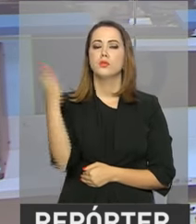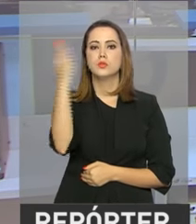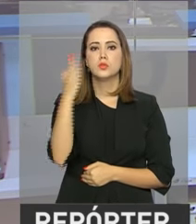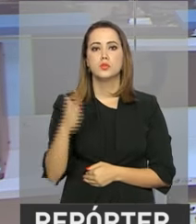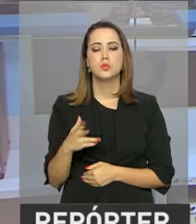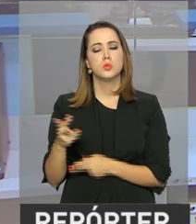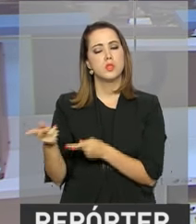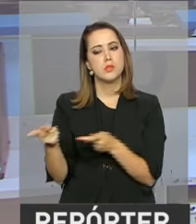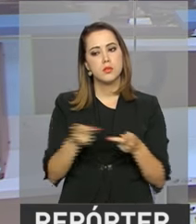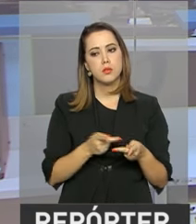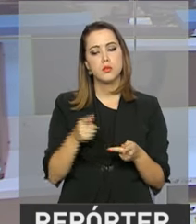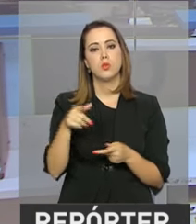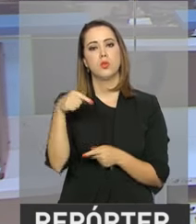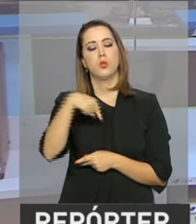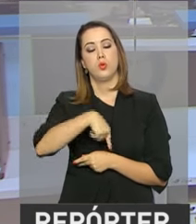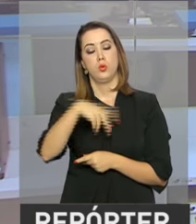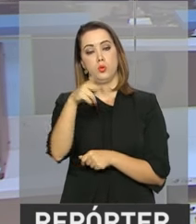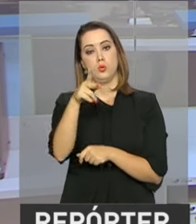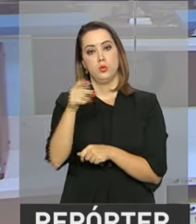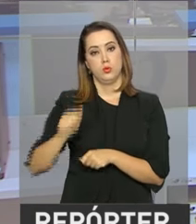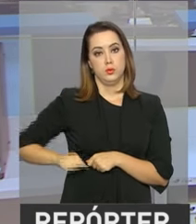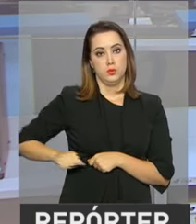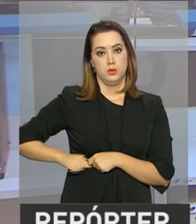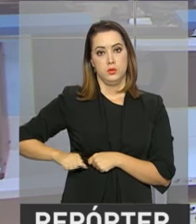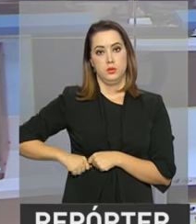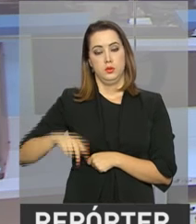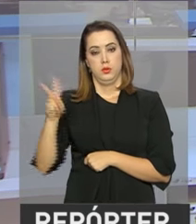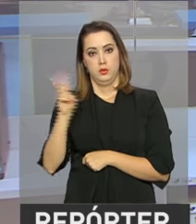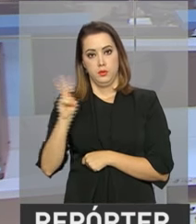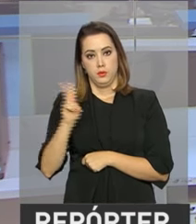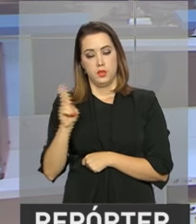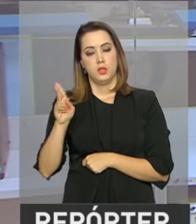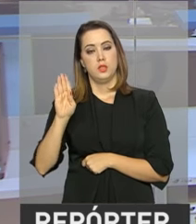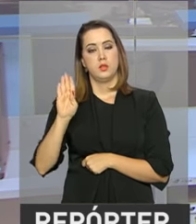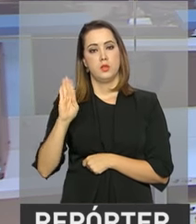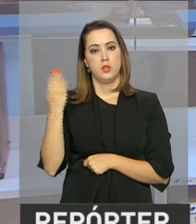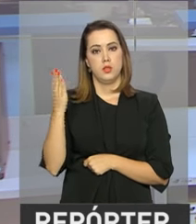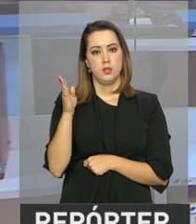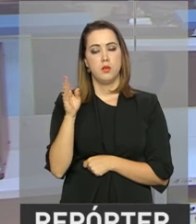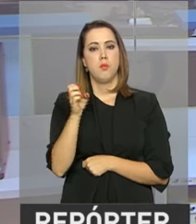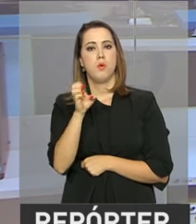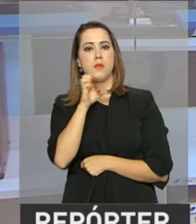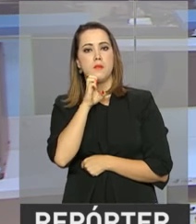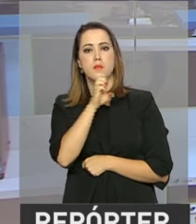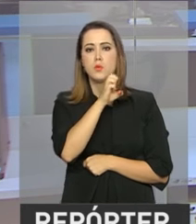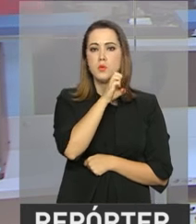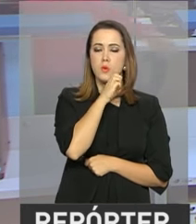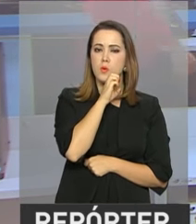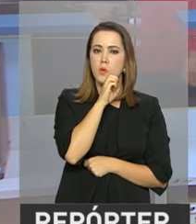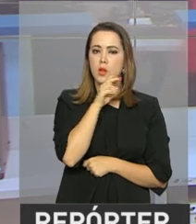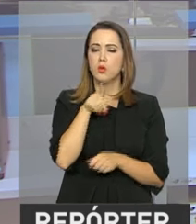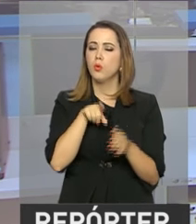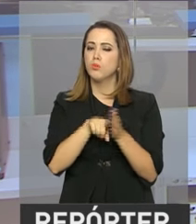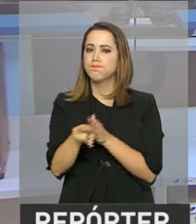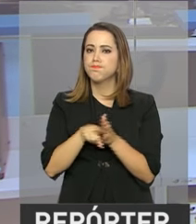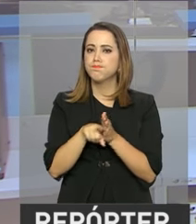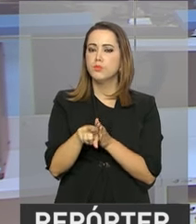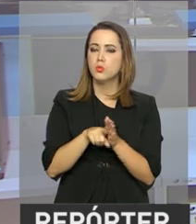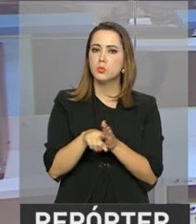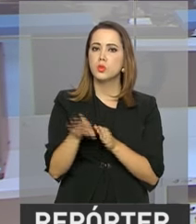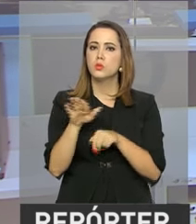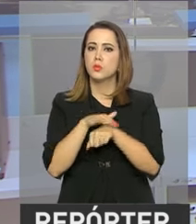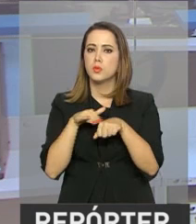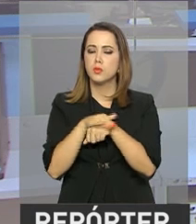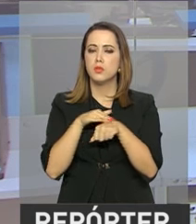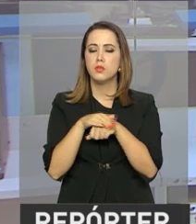na Venezuela, Bolívia e Equador para uma consulta. A medida foi tomada em resposta à decisão desses governos de chamar de volta